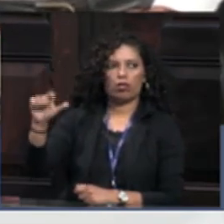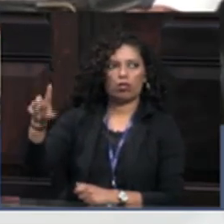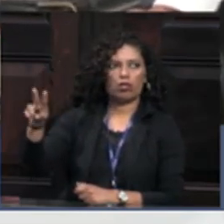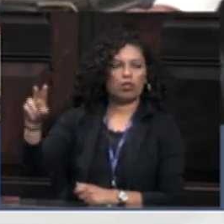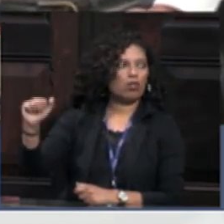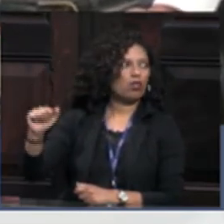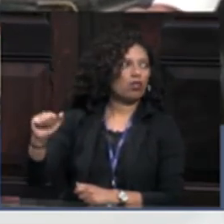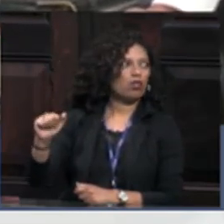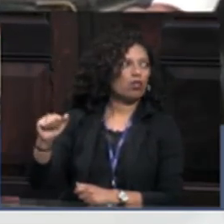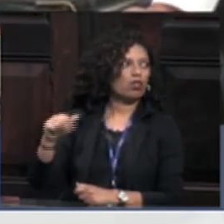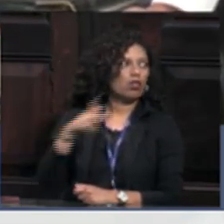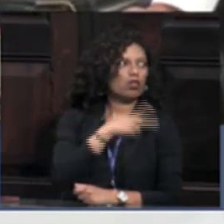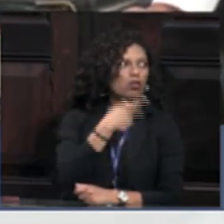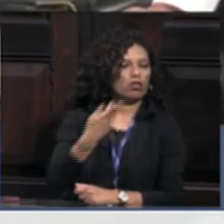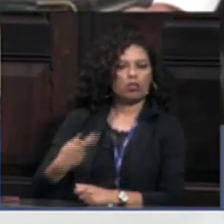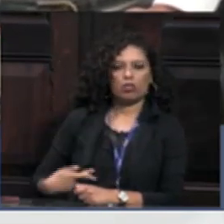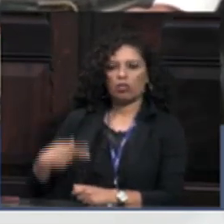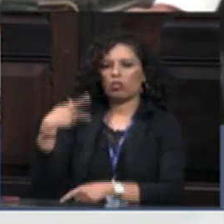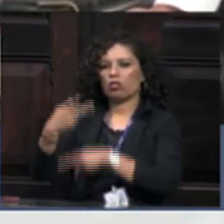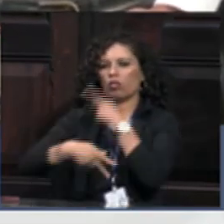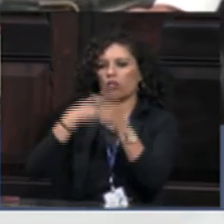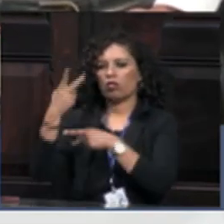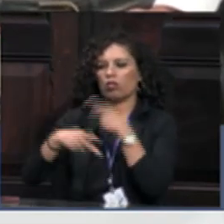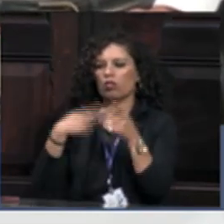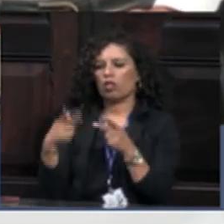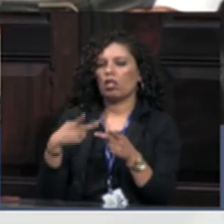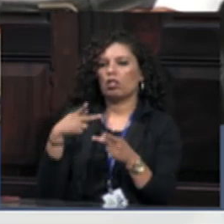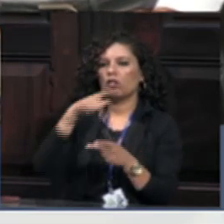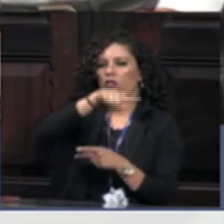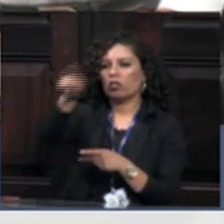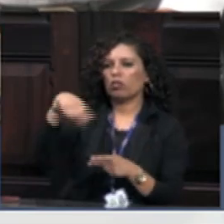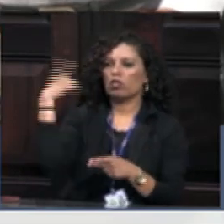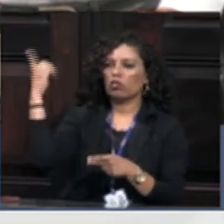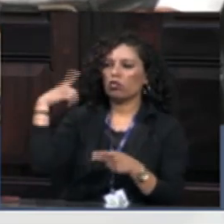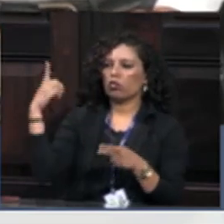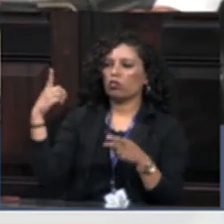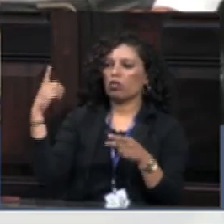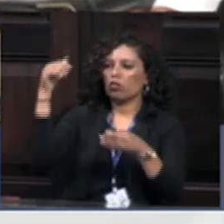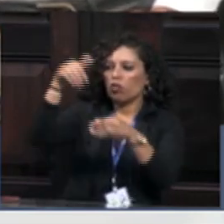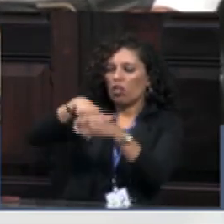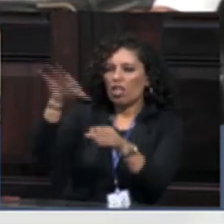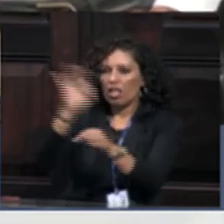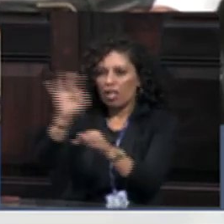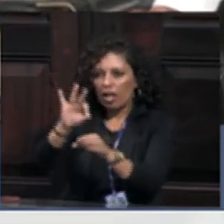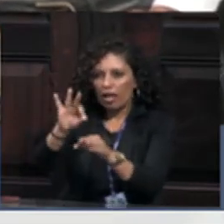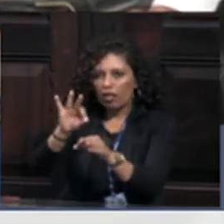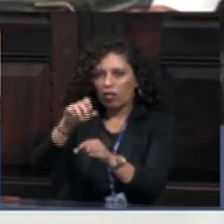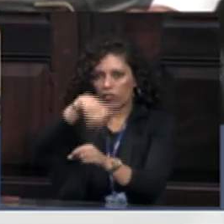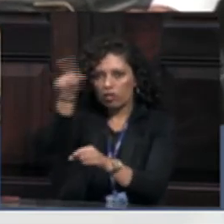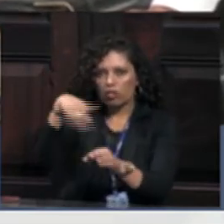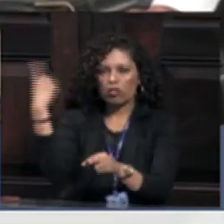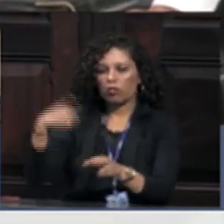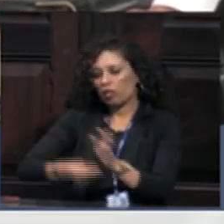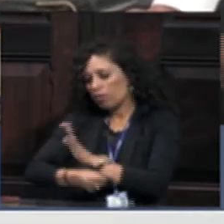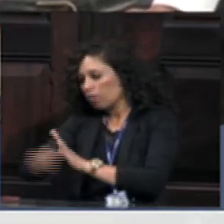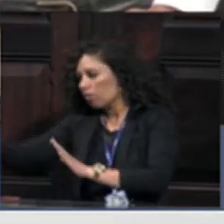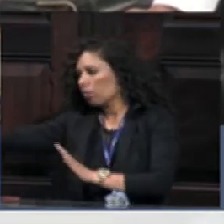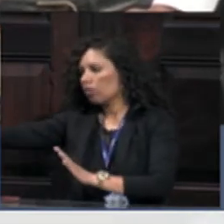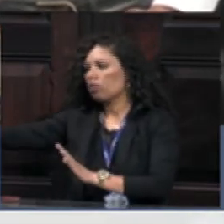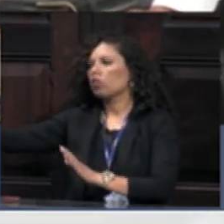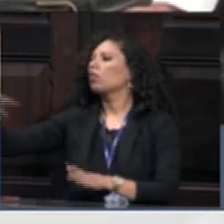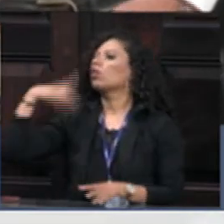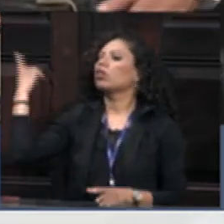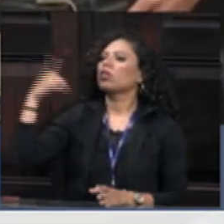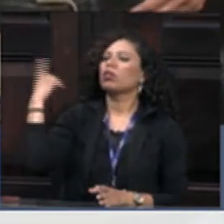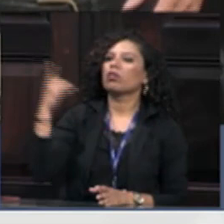só pediria aos deputados que estão em obstrução para que possam se ausentar do plenário, por favor. Deputado Fábio Silva,